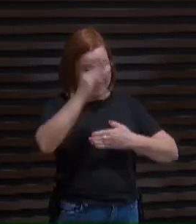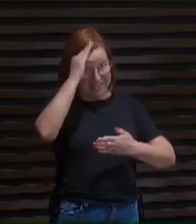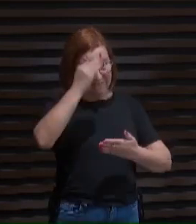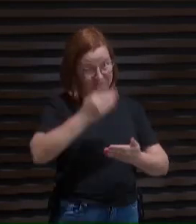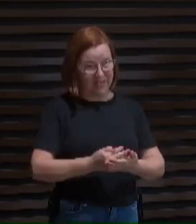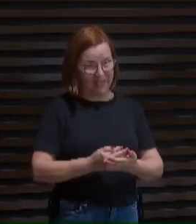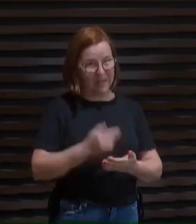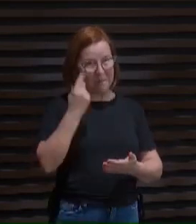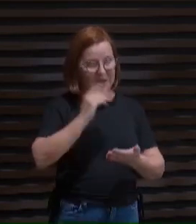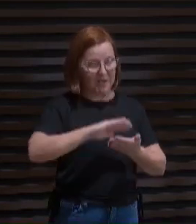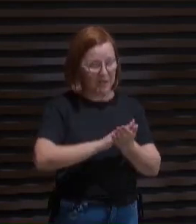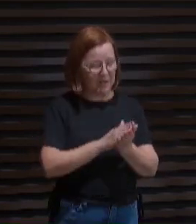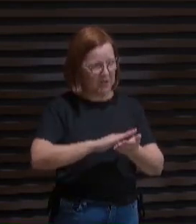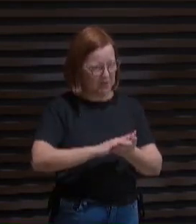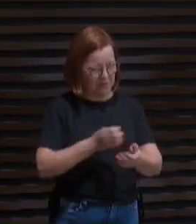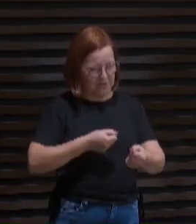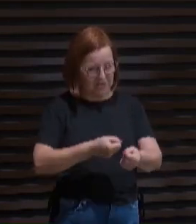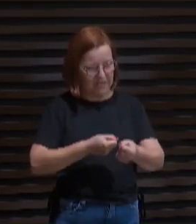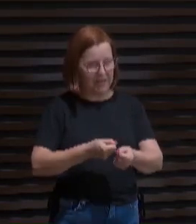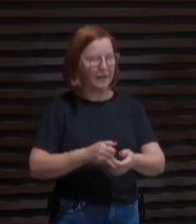do maligno, ele vai entrando.